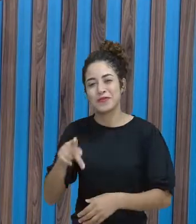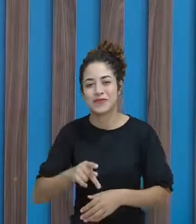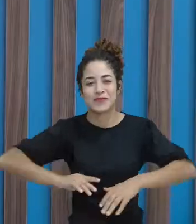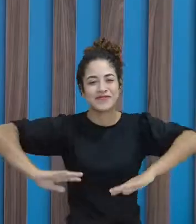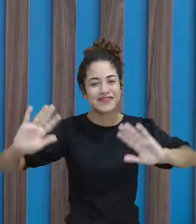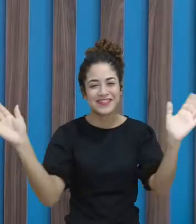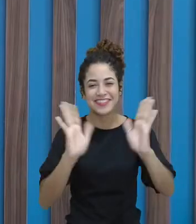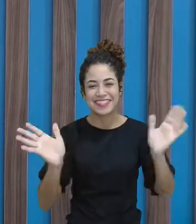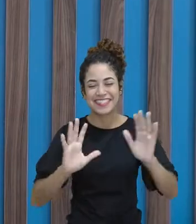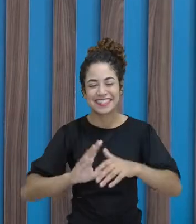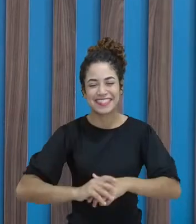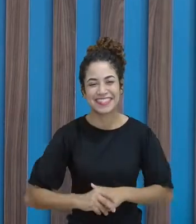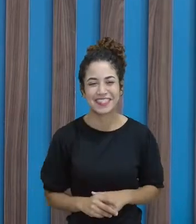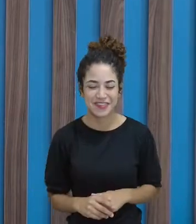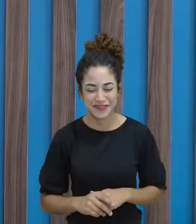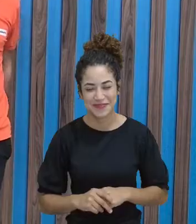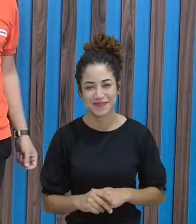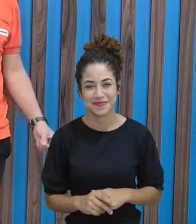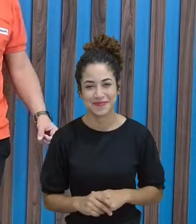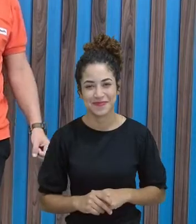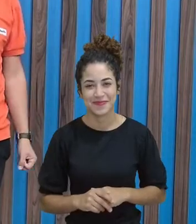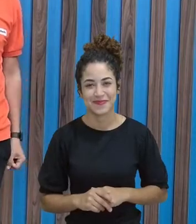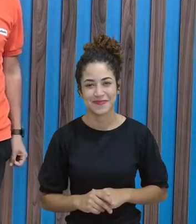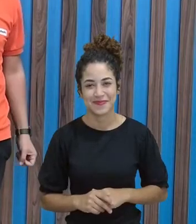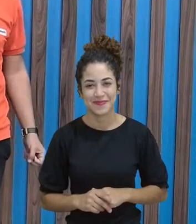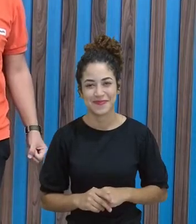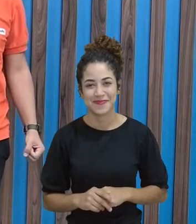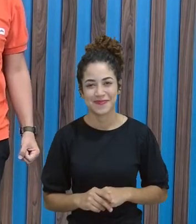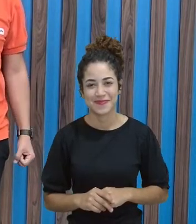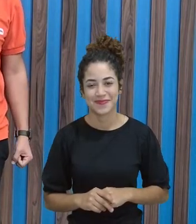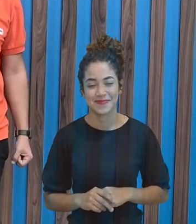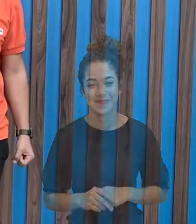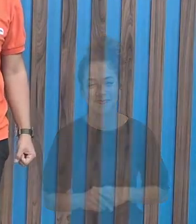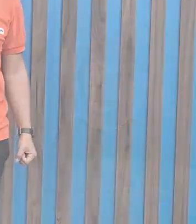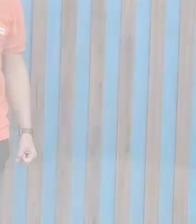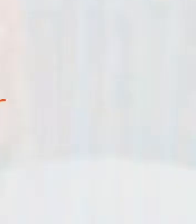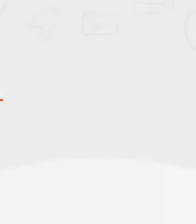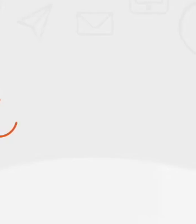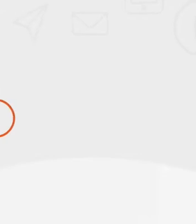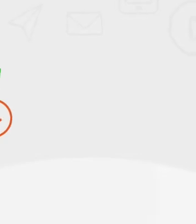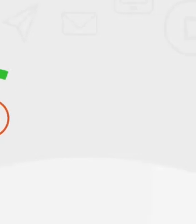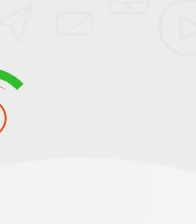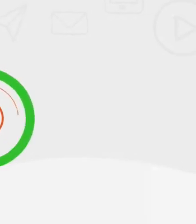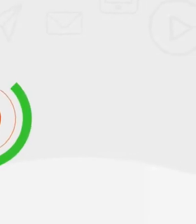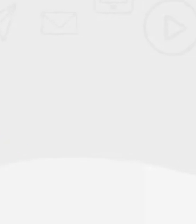embora. Valeu. Tchau, tchau. Tchau, gente.